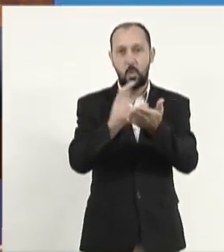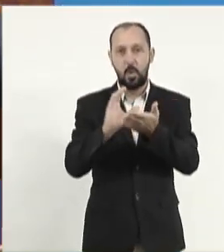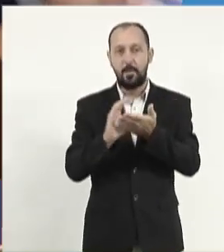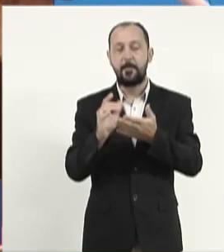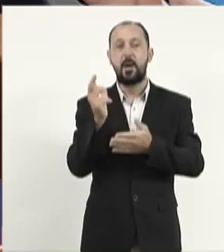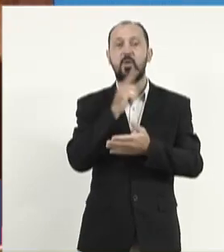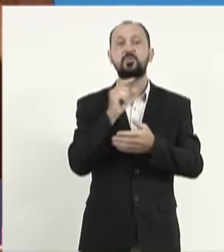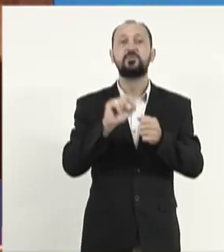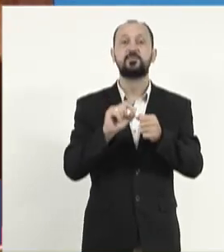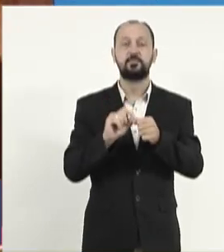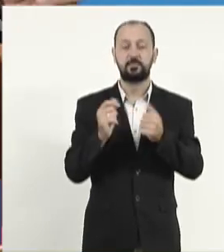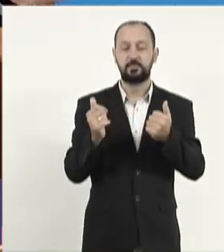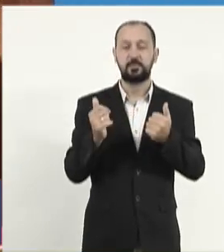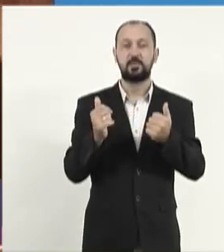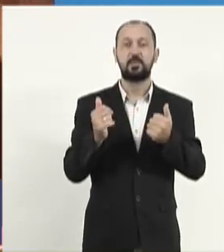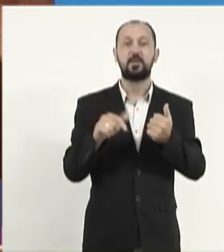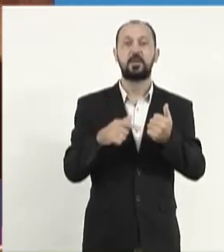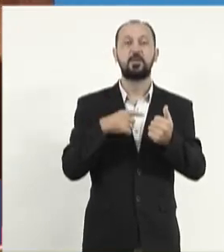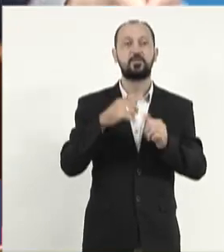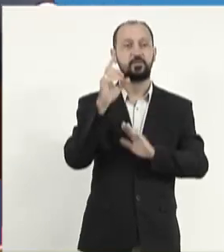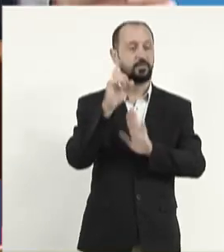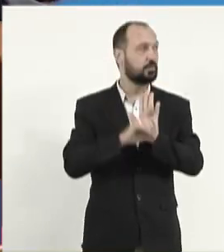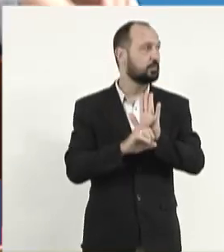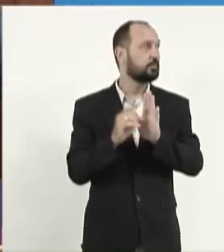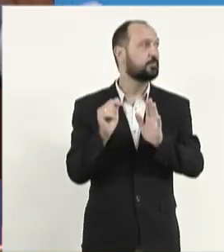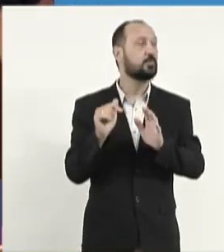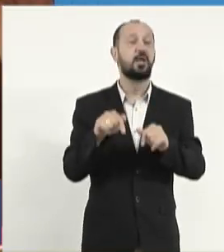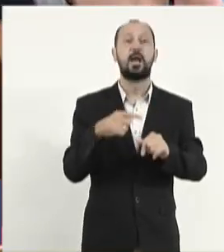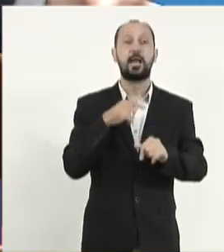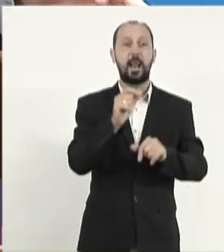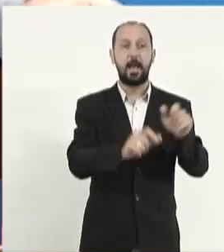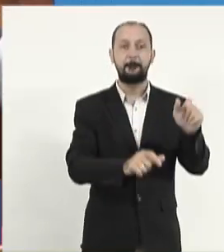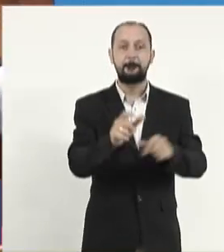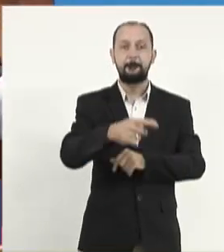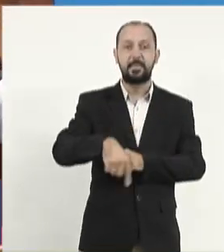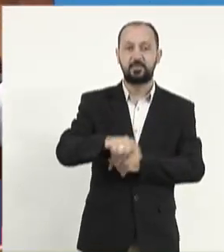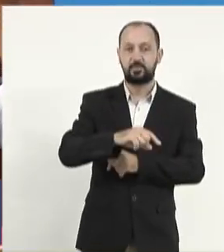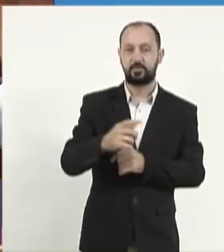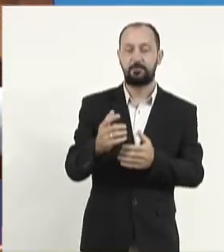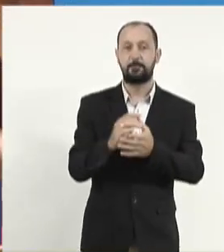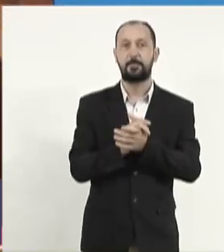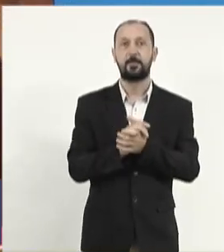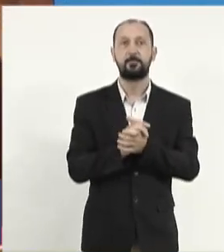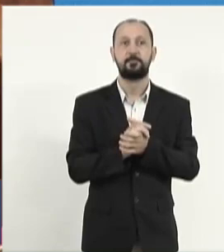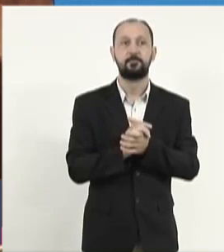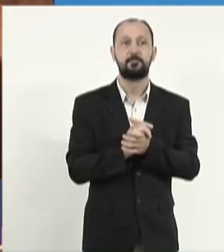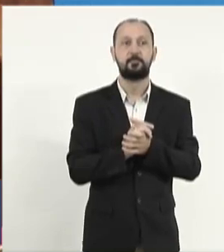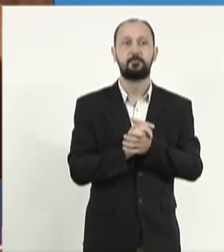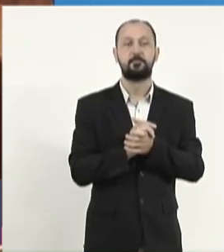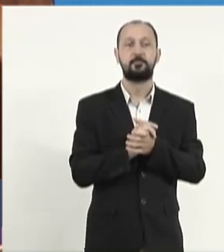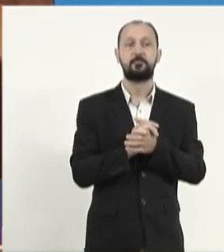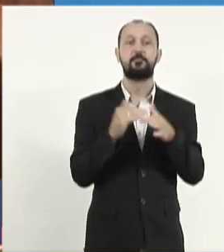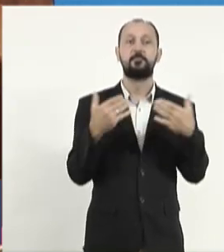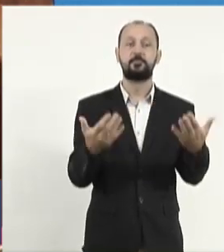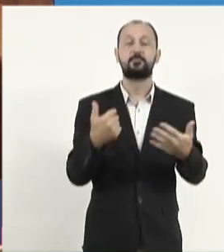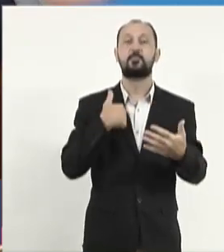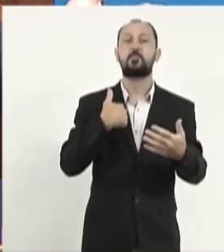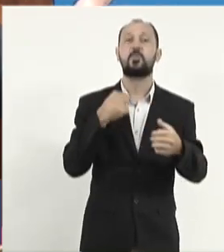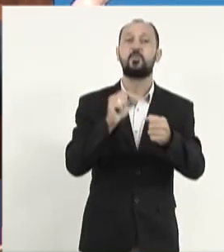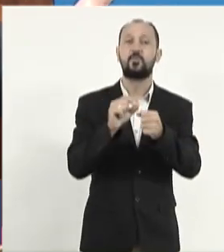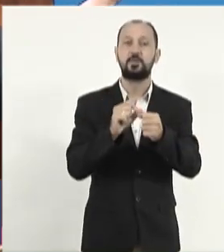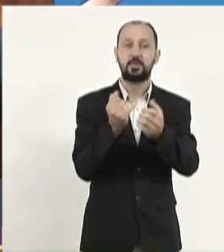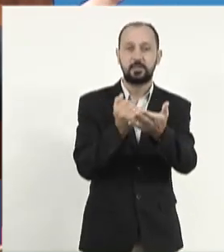para poder chegar este direito àquele consumidor, àquela pessoa. Então, eu estou fazendo